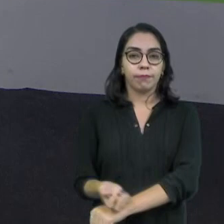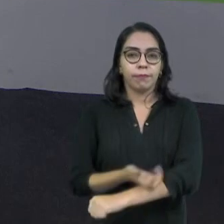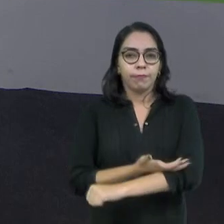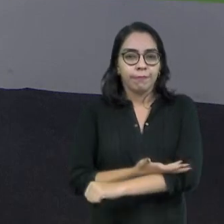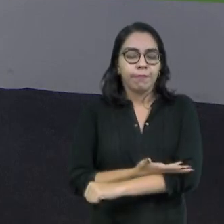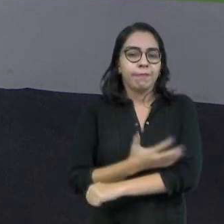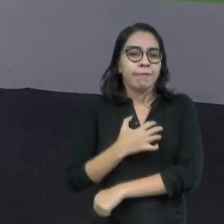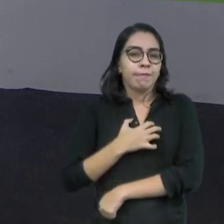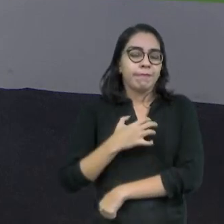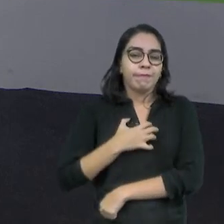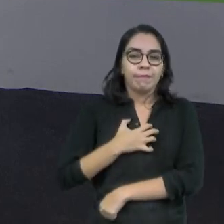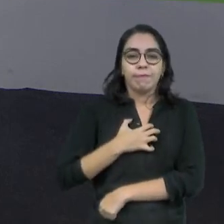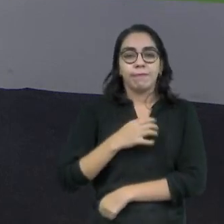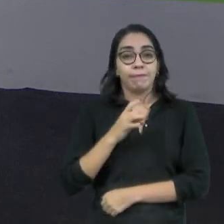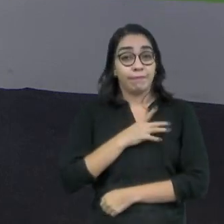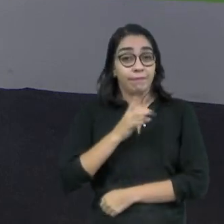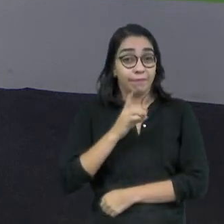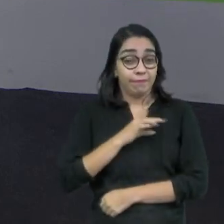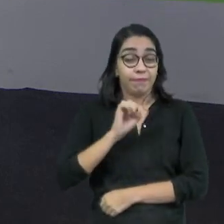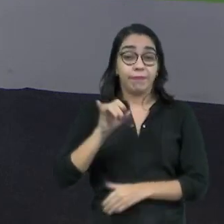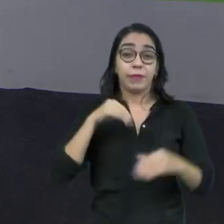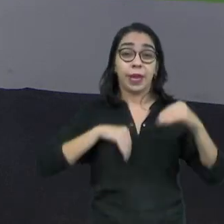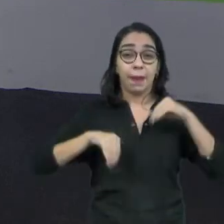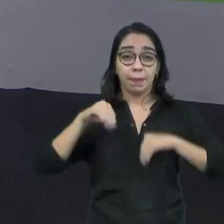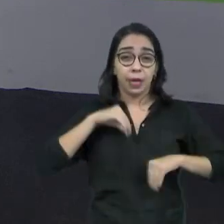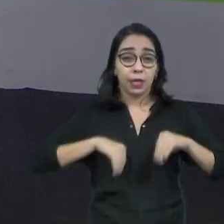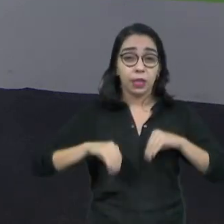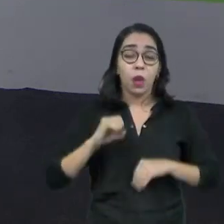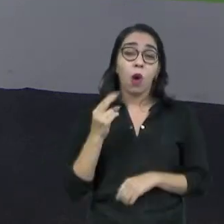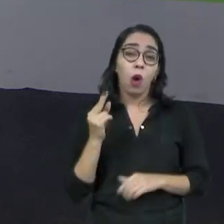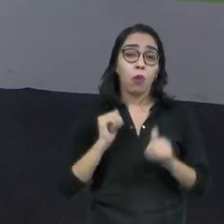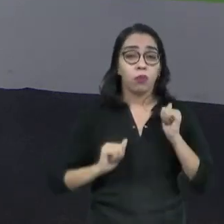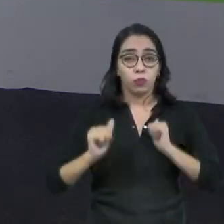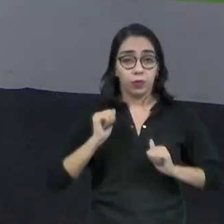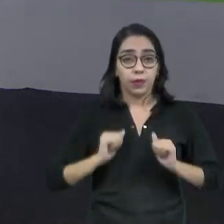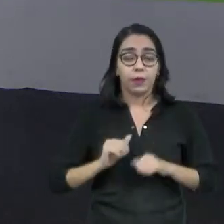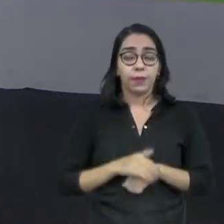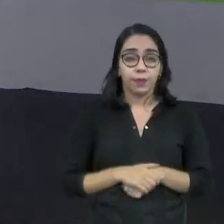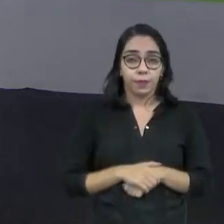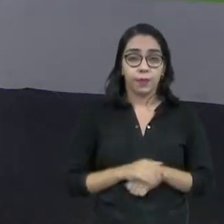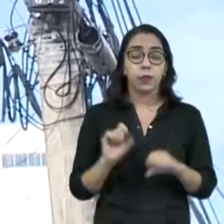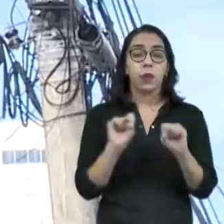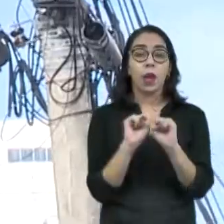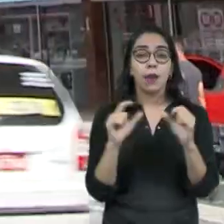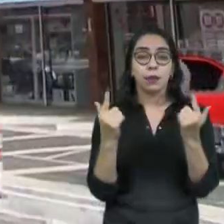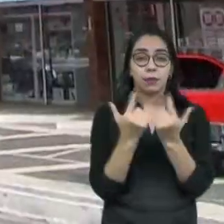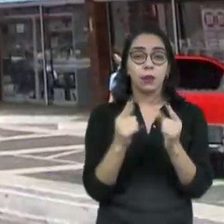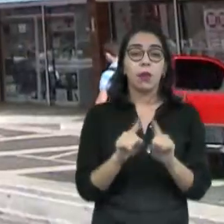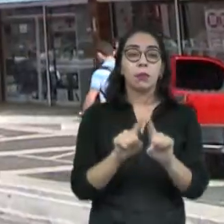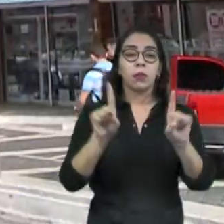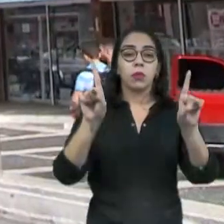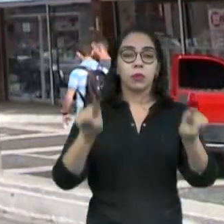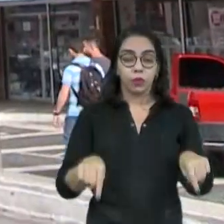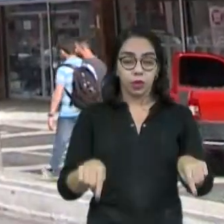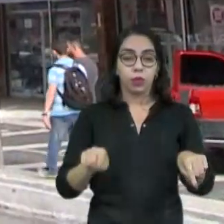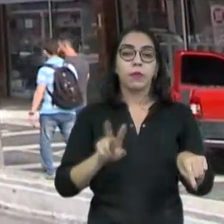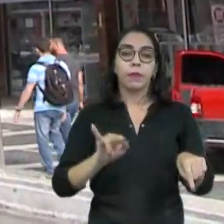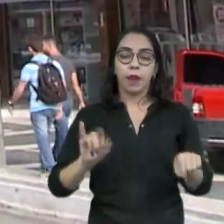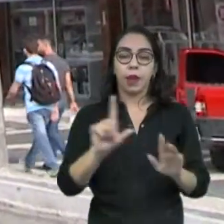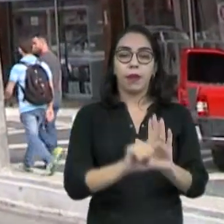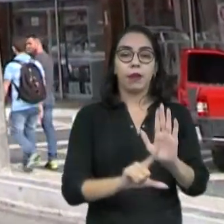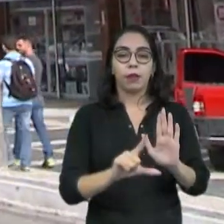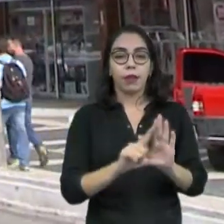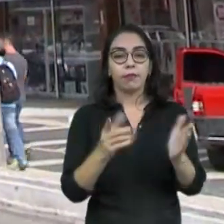pessoas que sofrem com depressão ou ansiedade tramita na Assembleia projeto que propõe as empresas